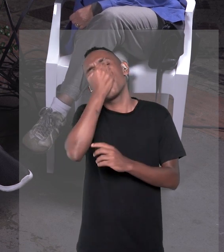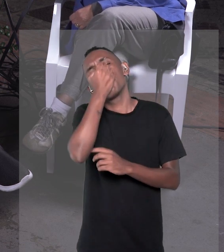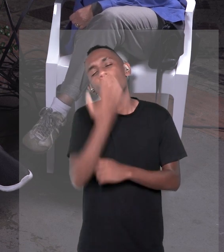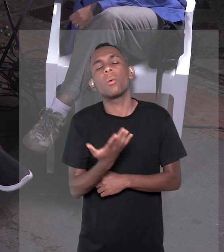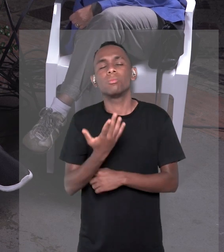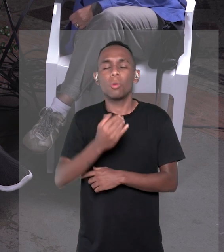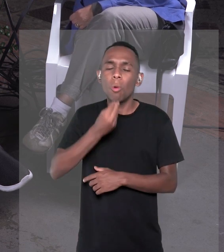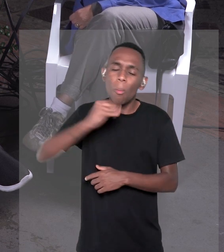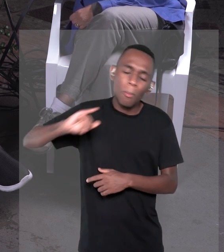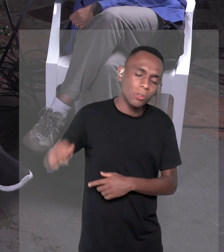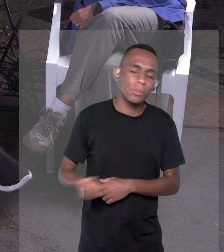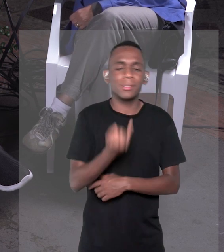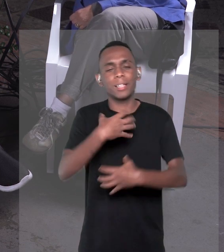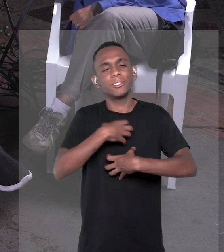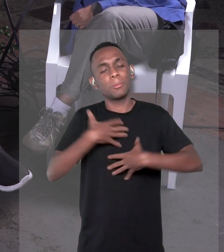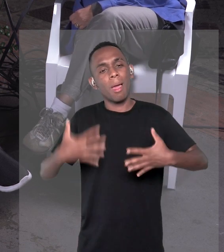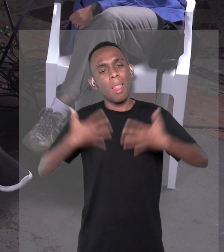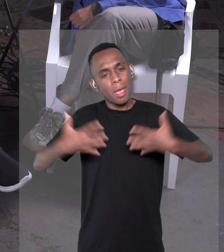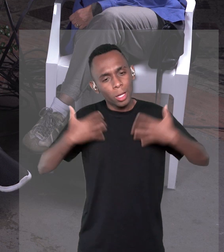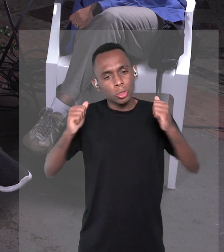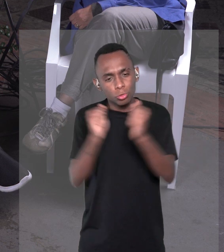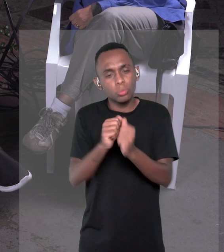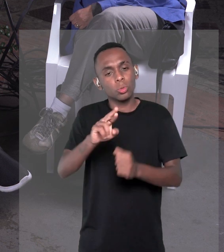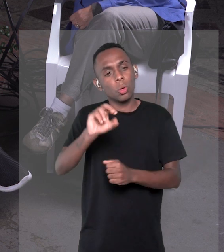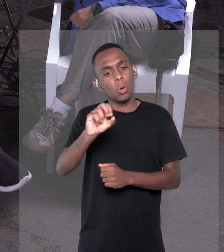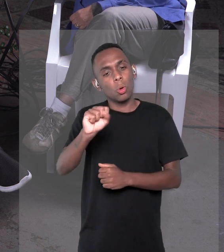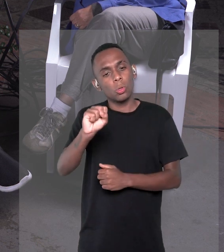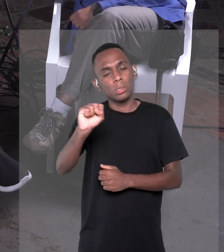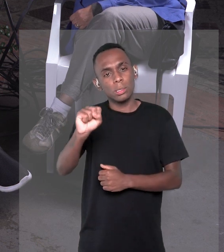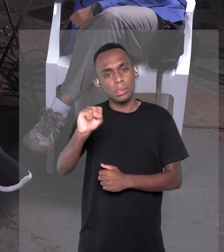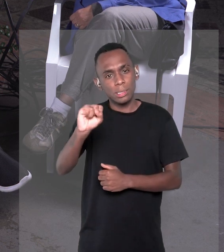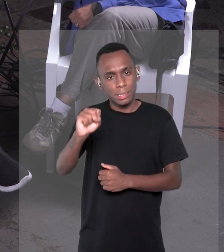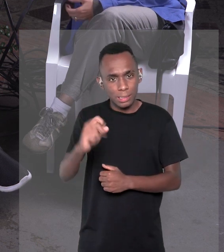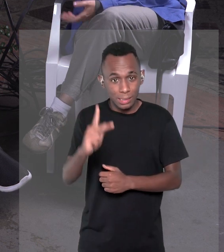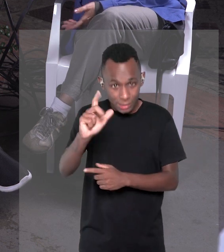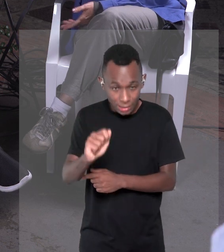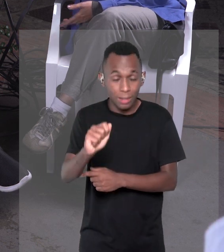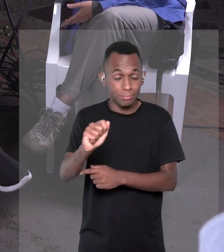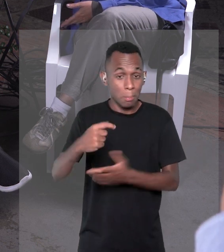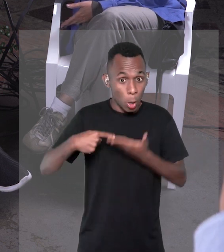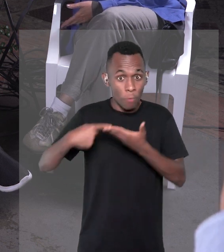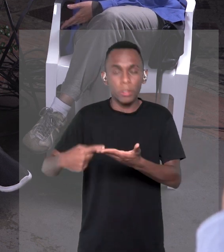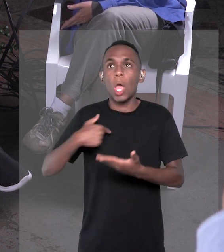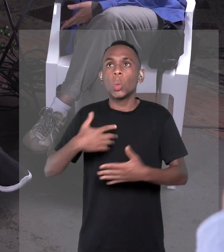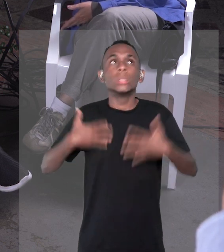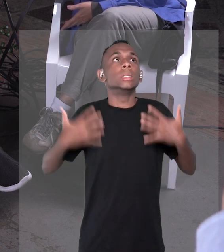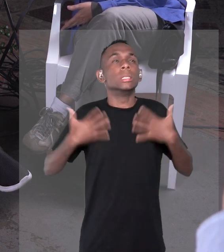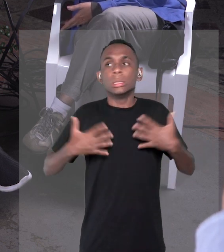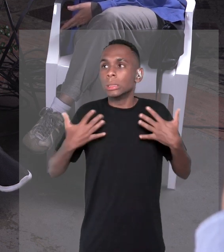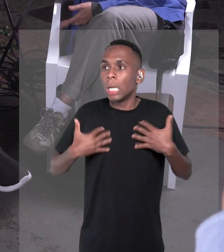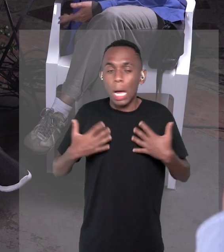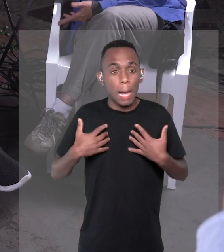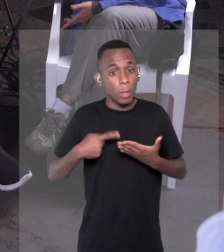que eu estou aqui, né? Que alegria estar aqui com você, Rosisca. E eu, quando Rosisca me convidou, eu fiquei